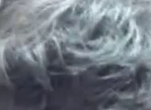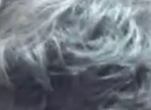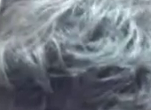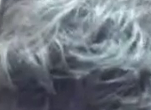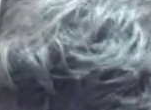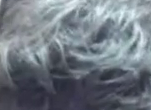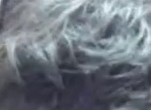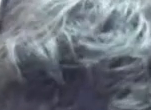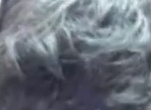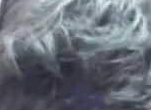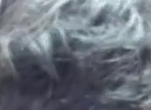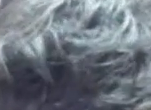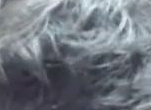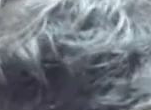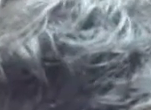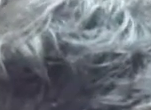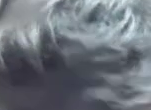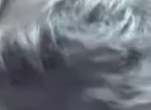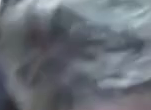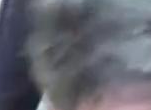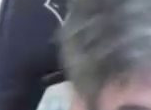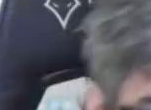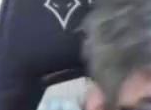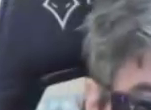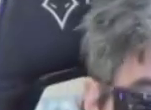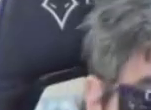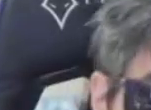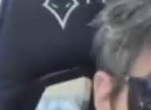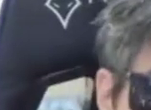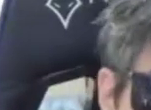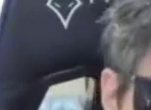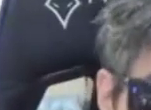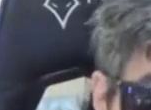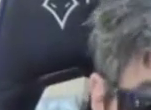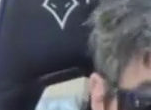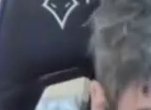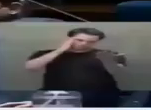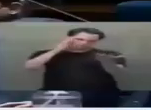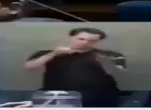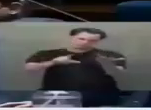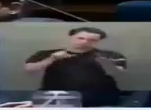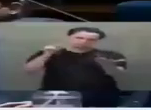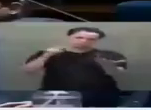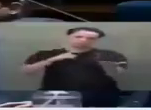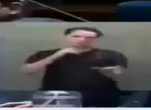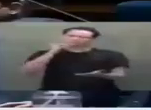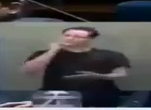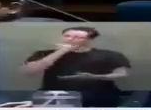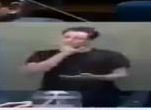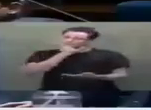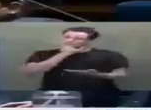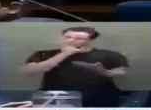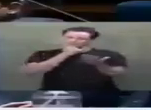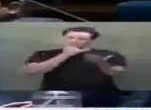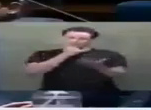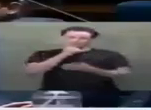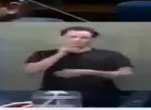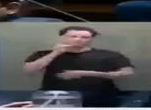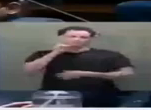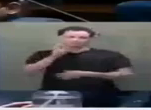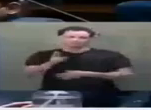lavar roupa suja ali mesmo, ao invés de lavar em casa. É verdade, pé de pano. Vamos ver o que aconteceu aí. Eu lamento muito que Vossa